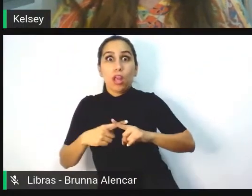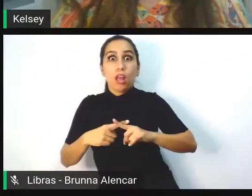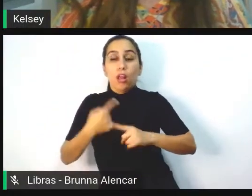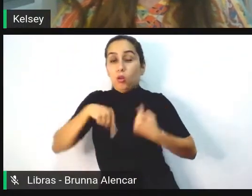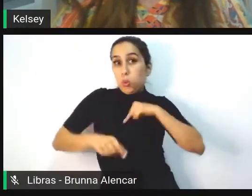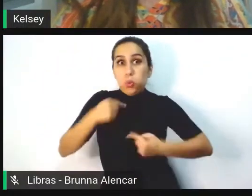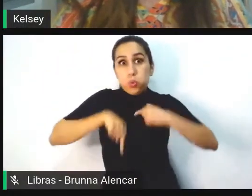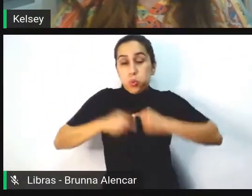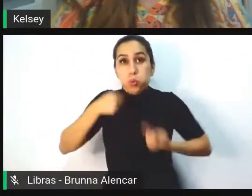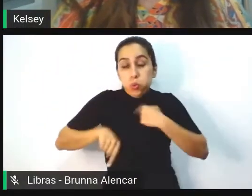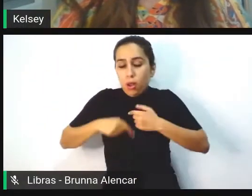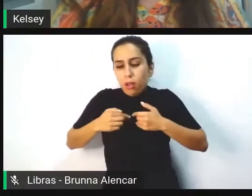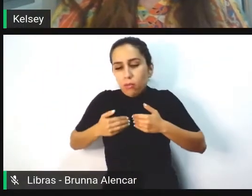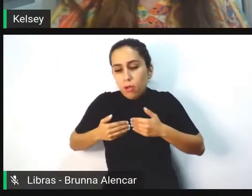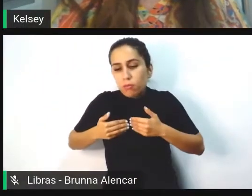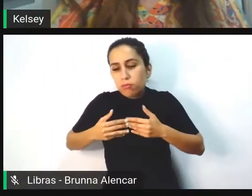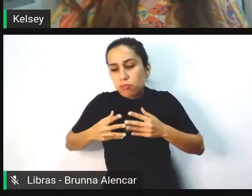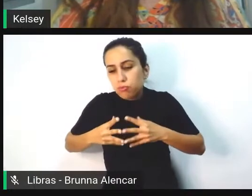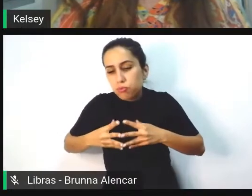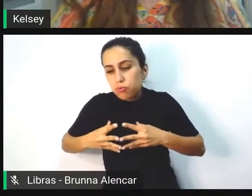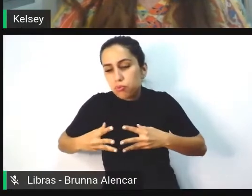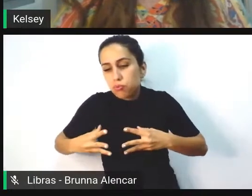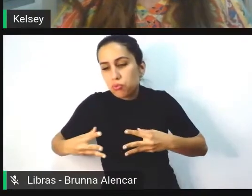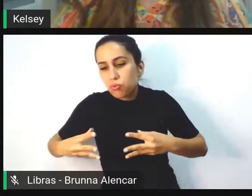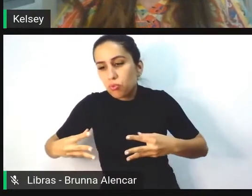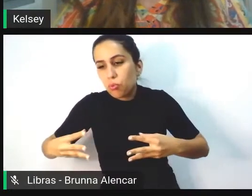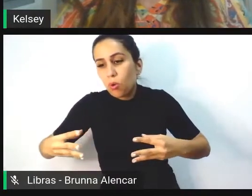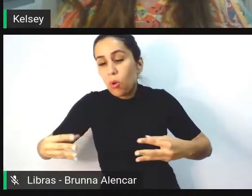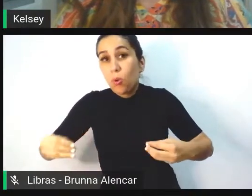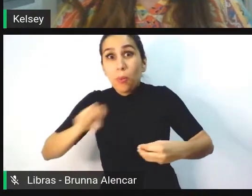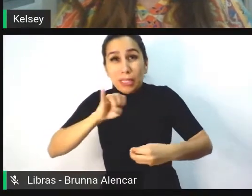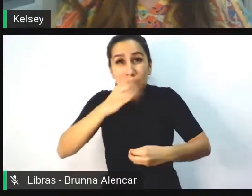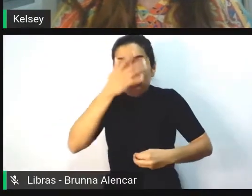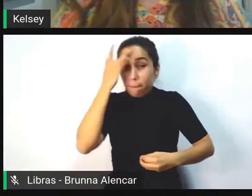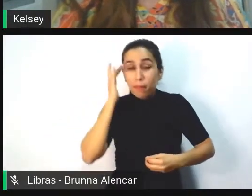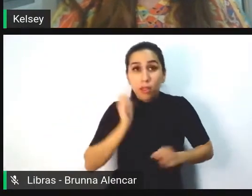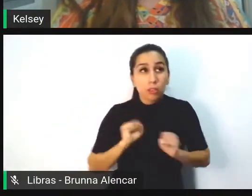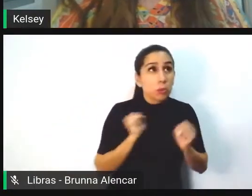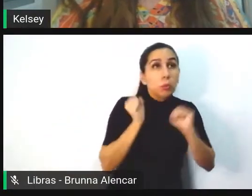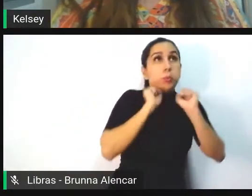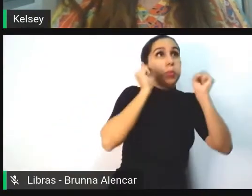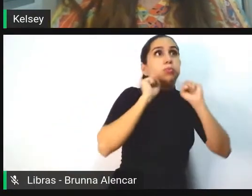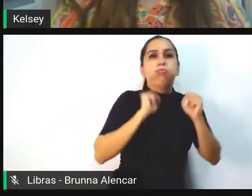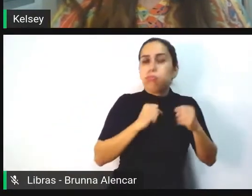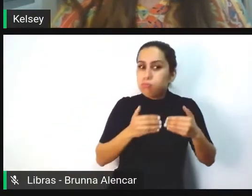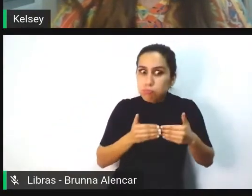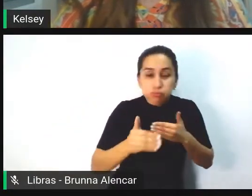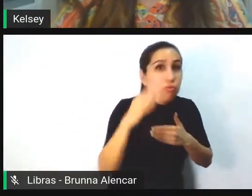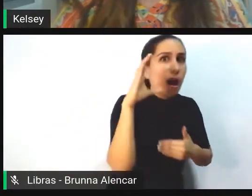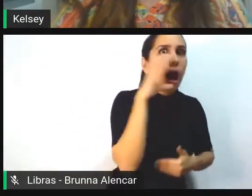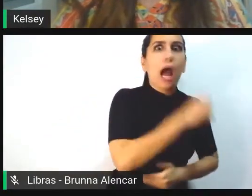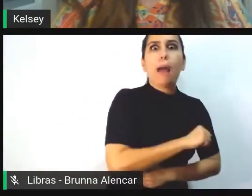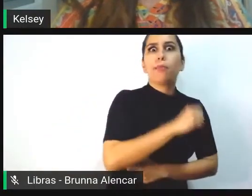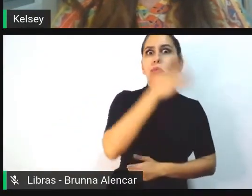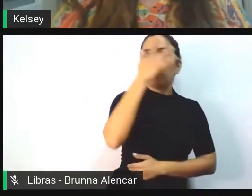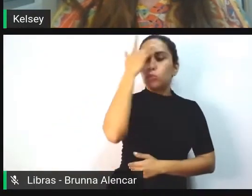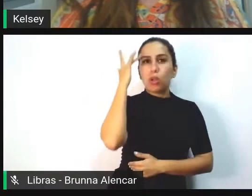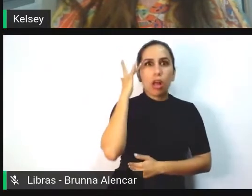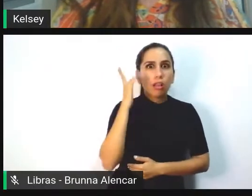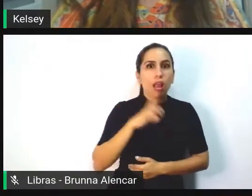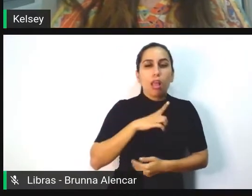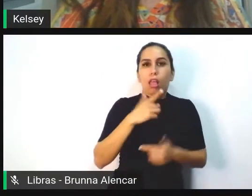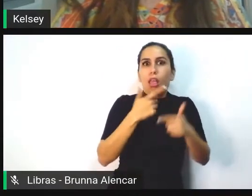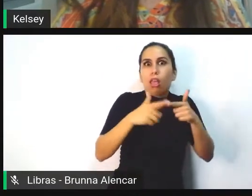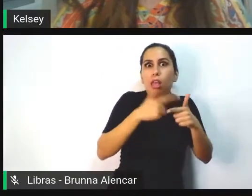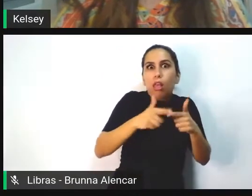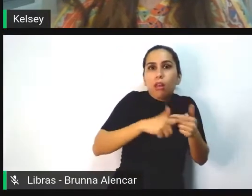ser fator de hipertensão arterial, essas outras doenças todas. E o último aspecto, em relação, a gente